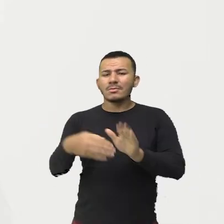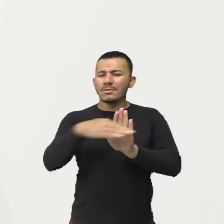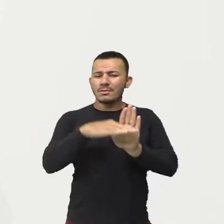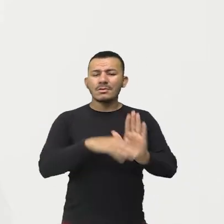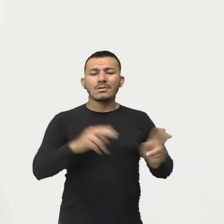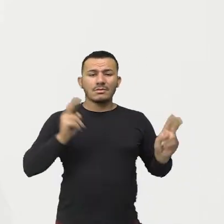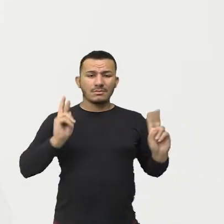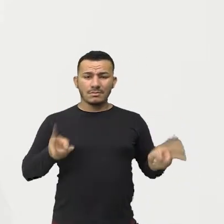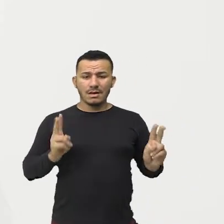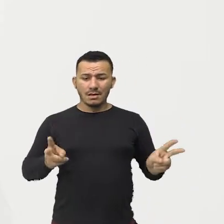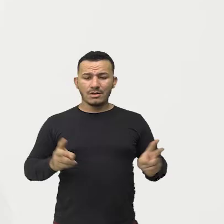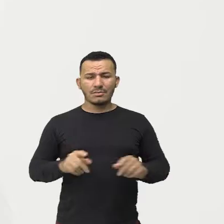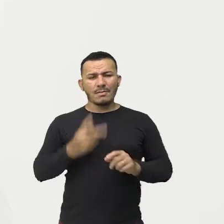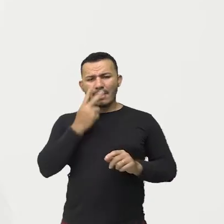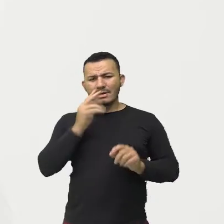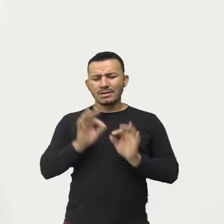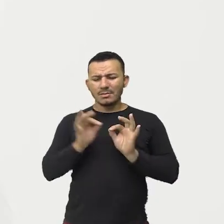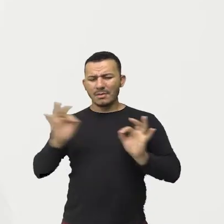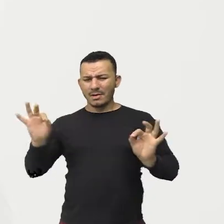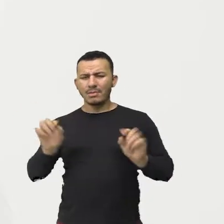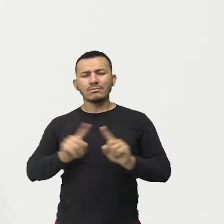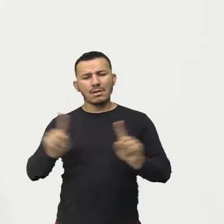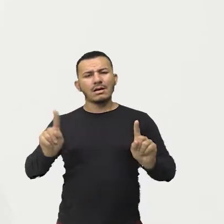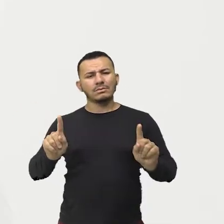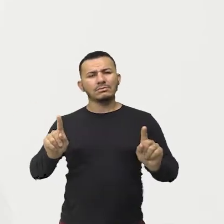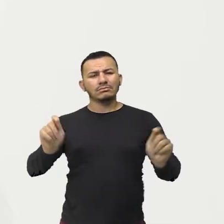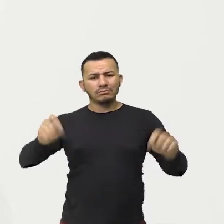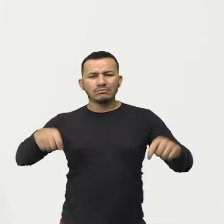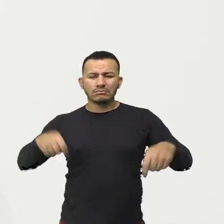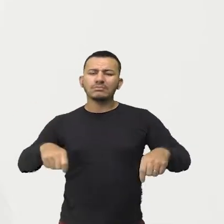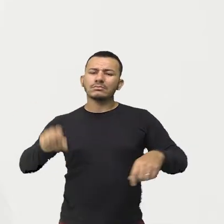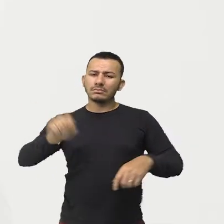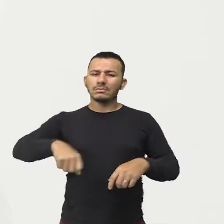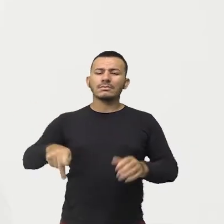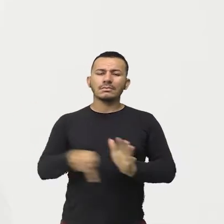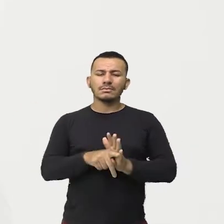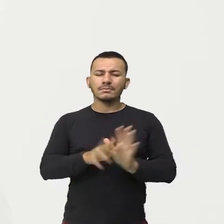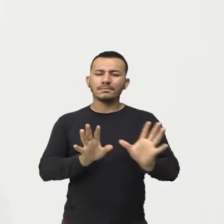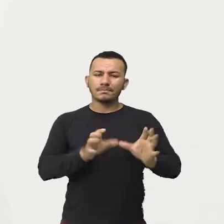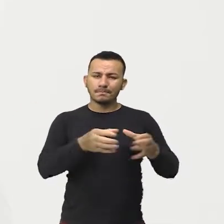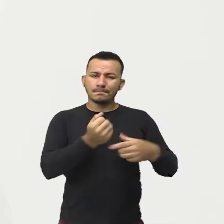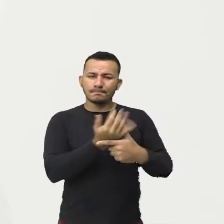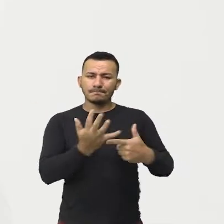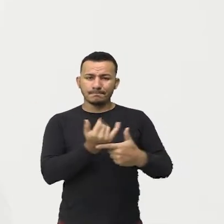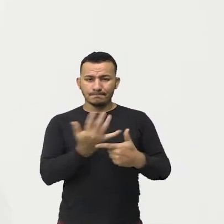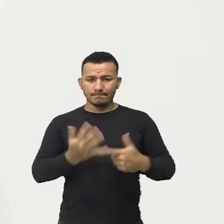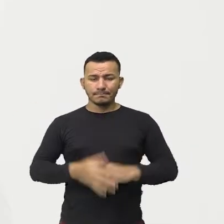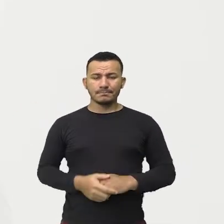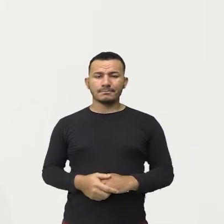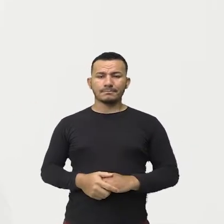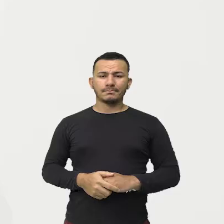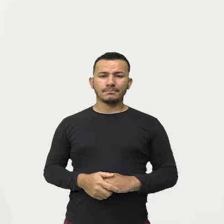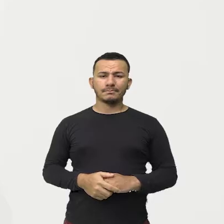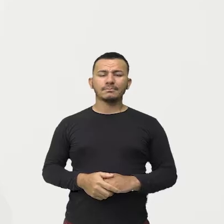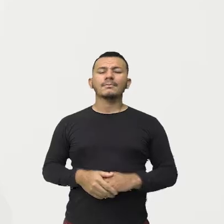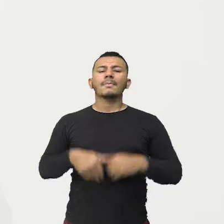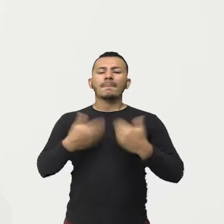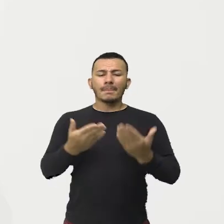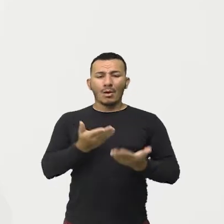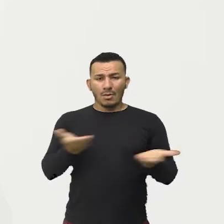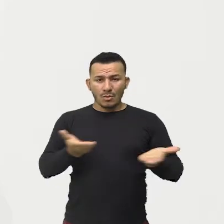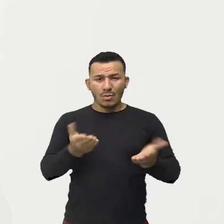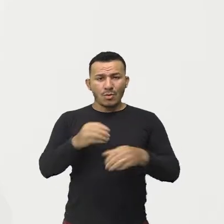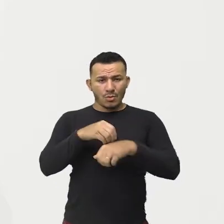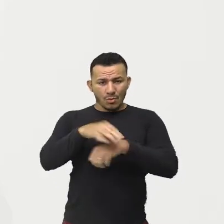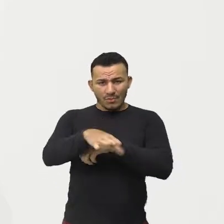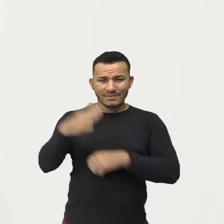Só ficou um pouco maior, né? Mas também é uma expressão algébrica, beleza? Dito isto, vamos então